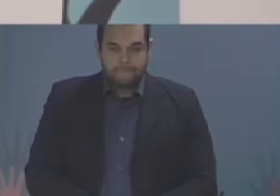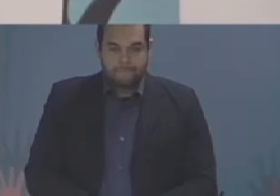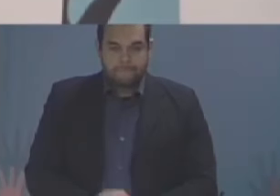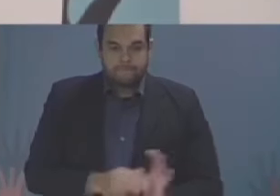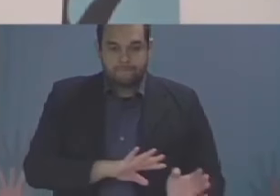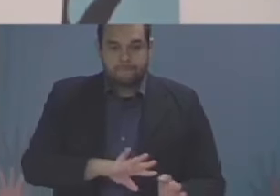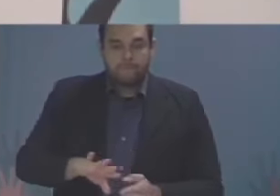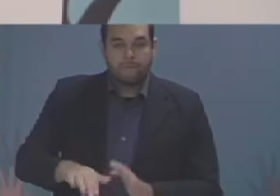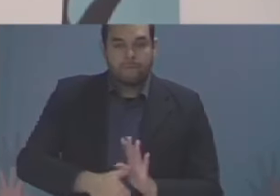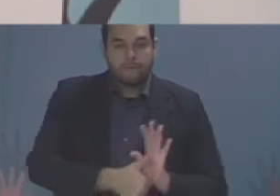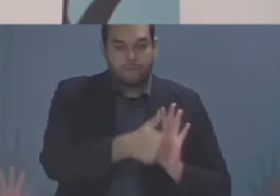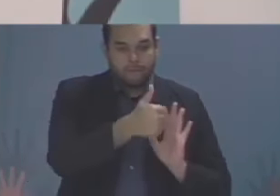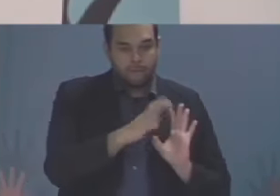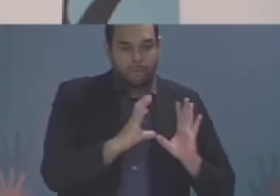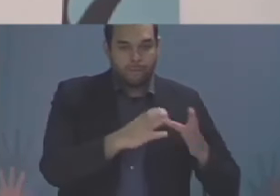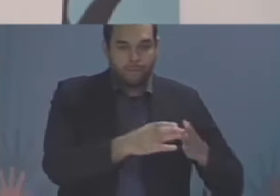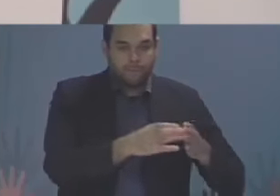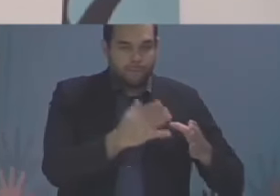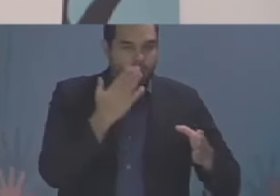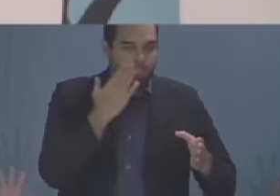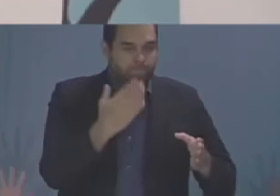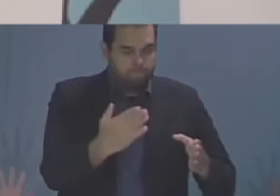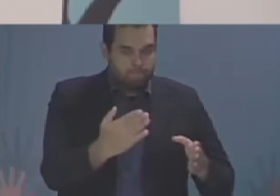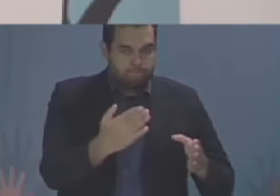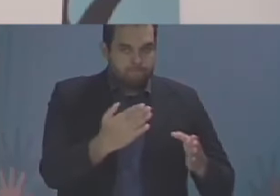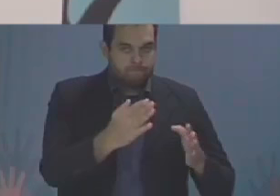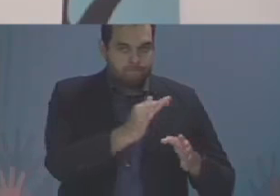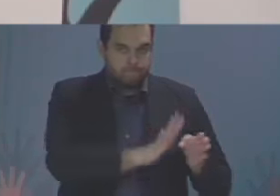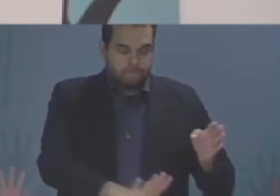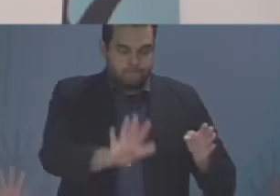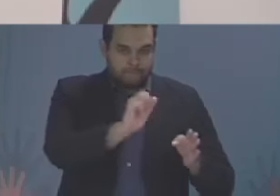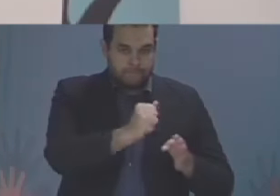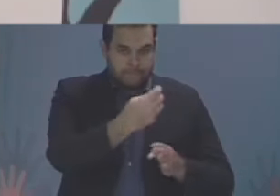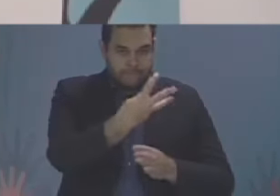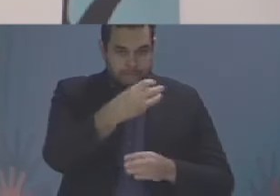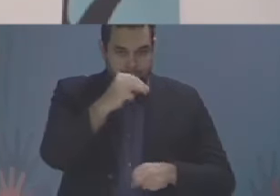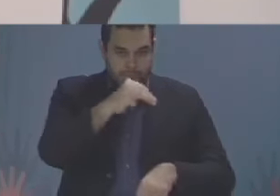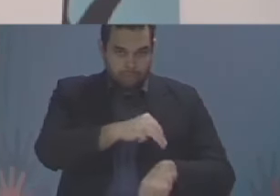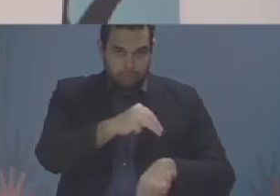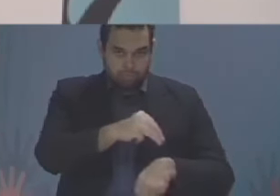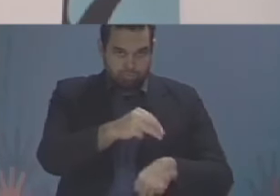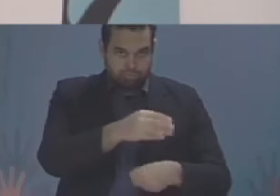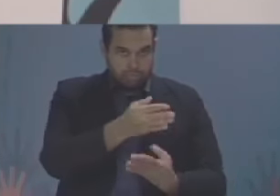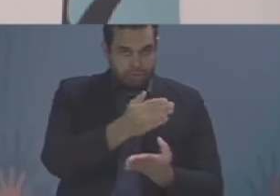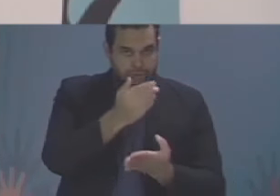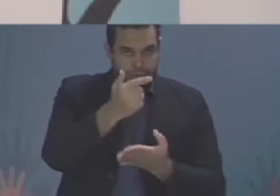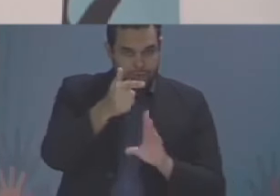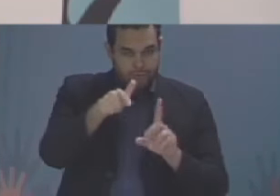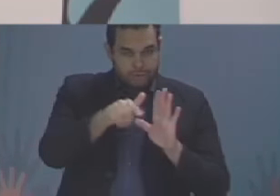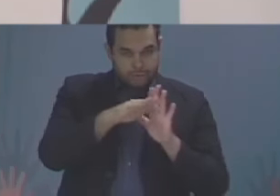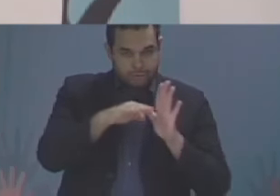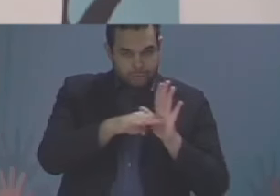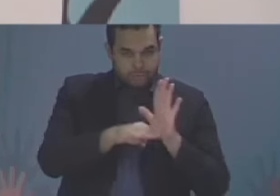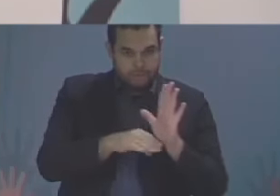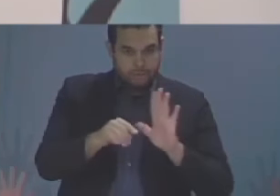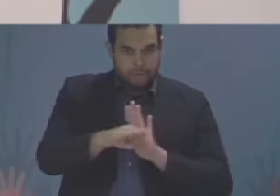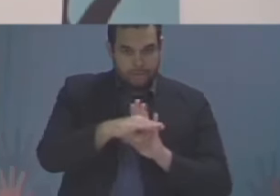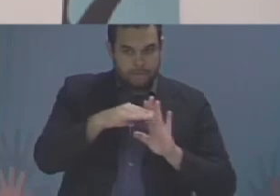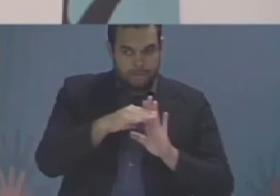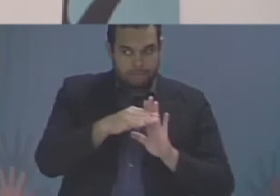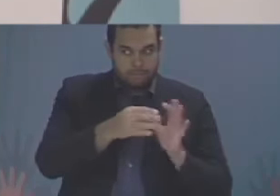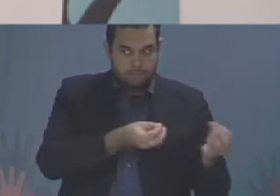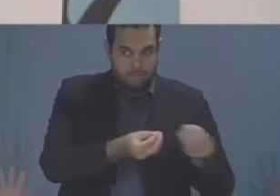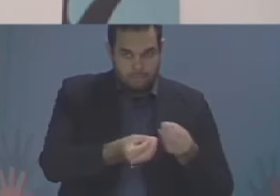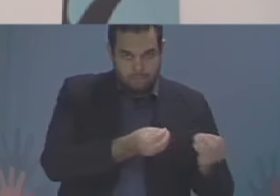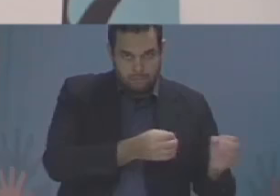O primeiro bloco, a apresentação, tempo total de 30 minutos, distribuídos da seguinte maneira. Apresentação da metodologia e